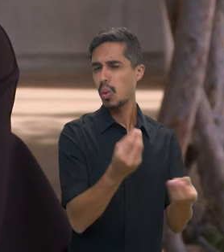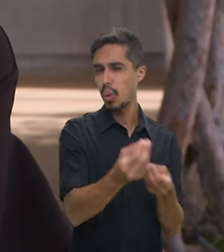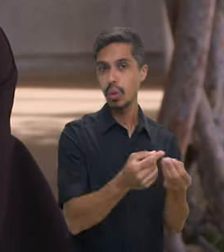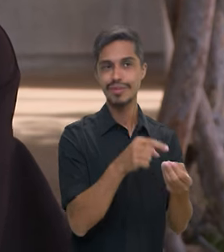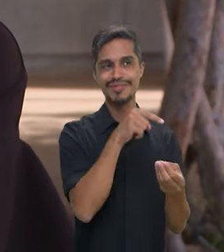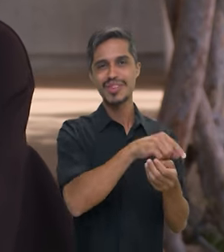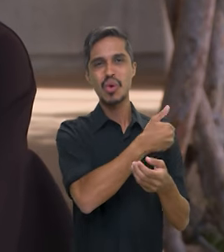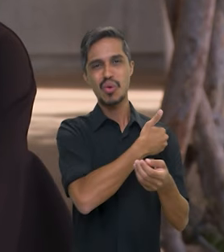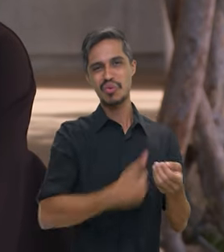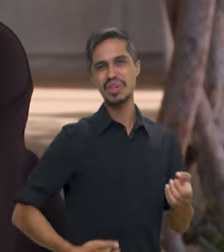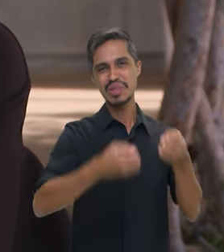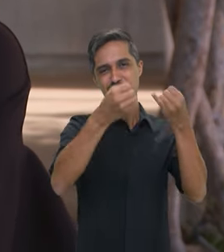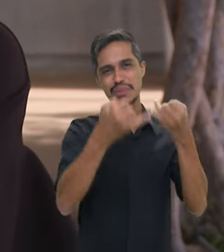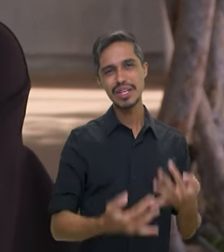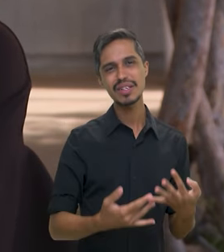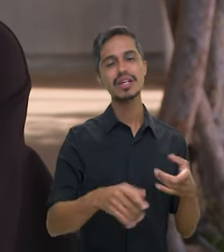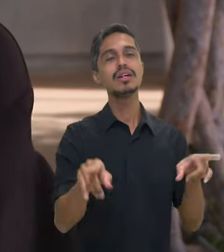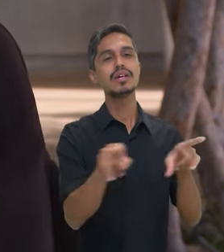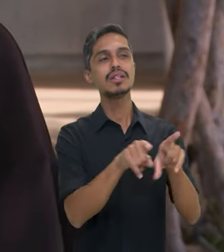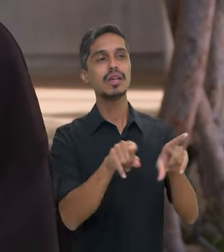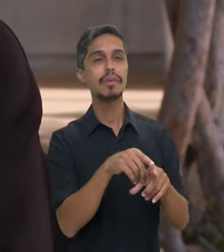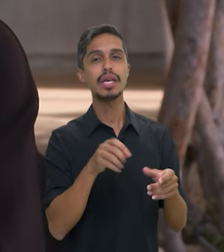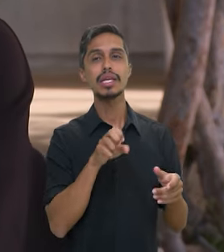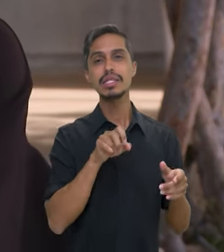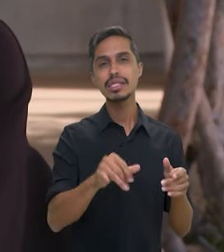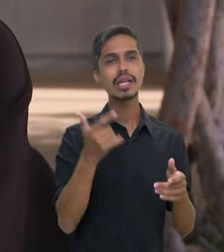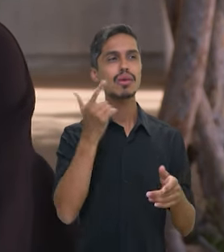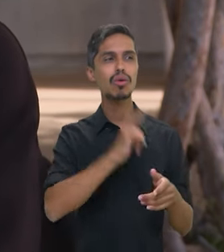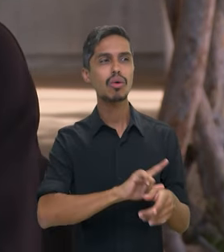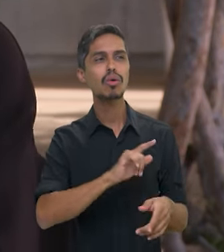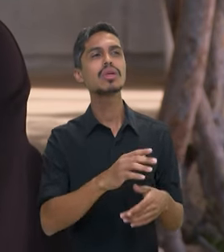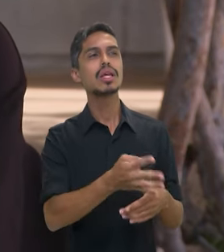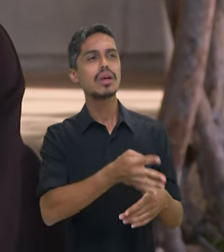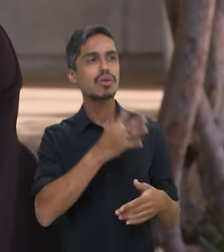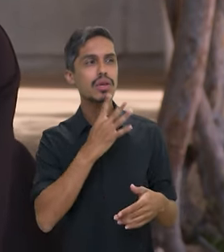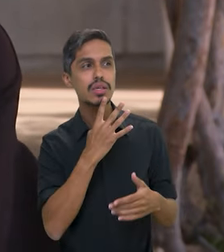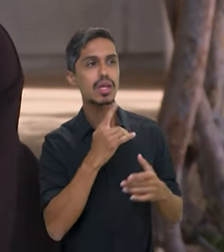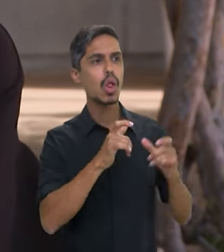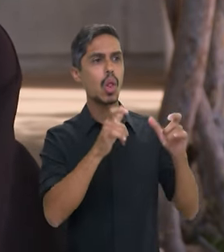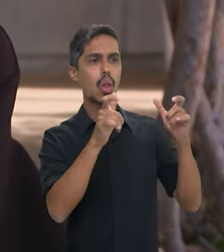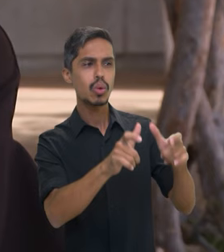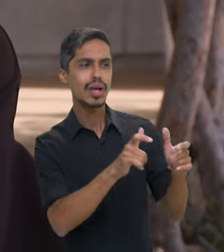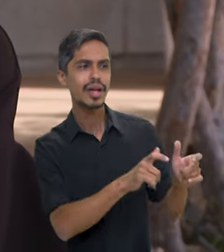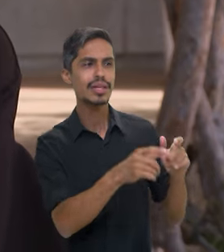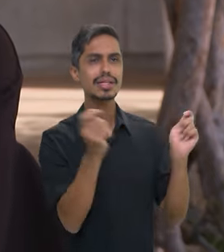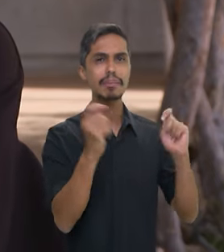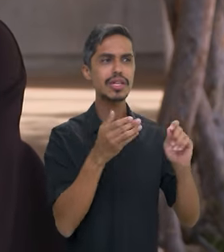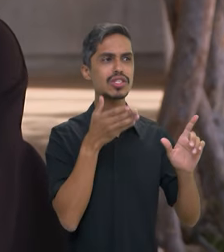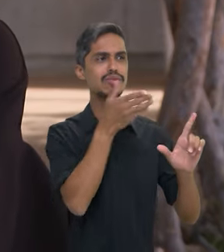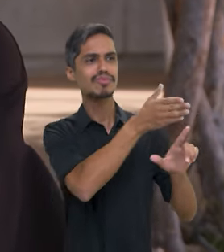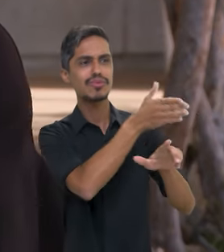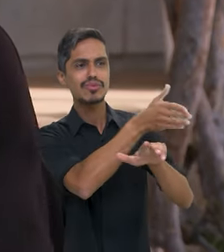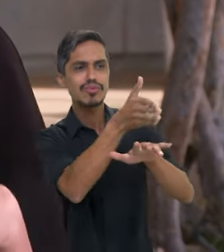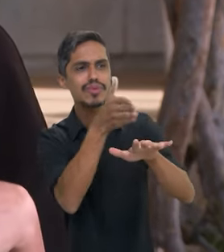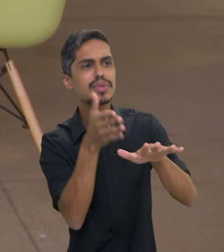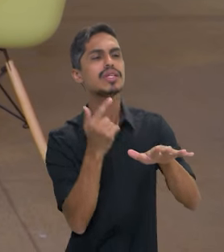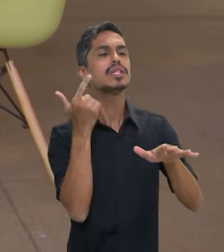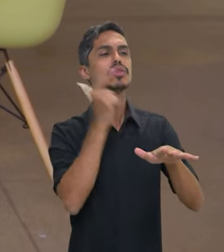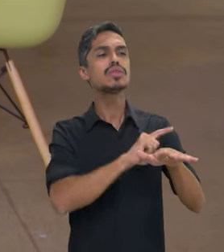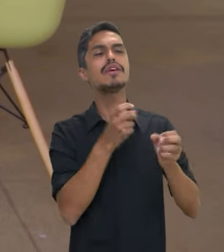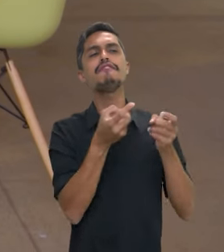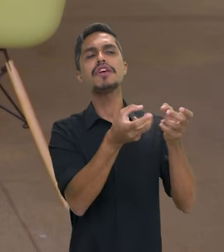paga no mercado que ela entende como preferencial? Como ela conhece os canais de distribuição adequados para o produto dela?